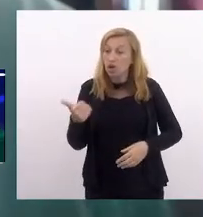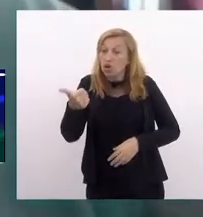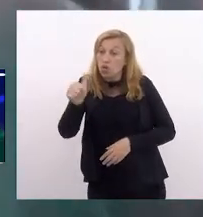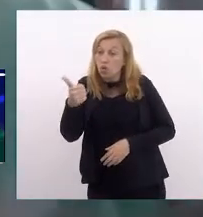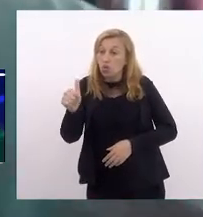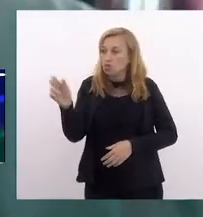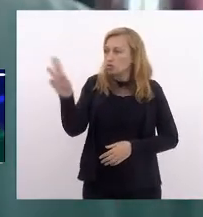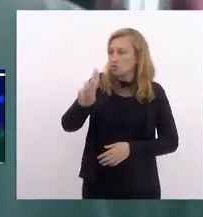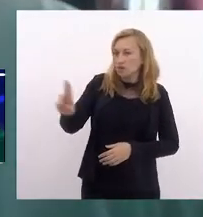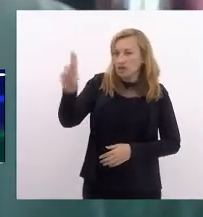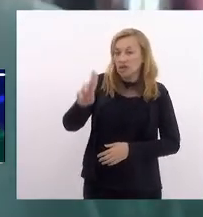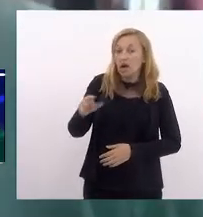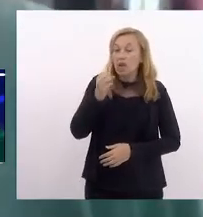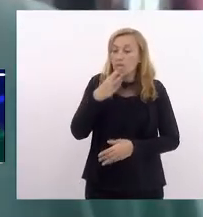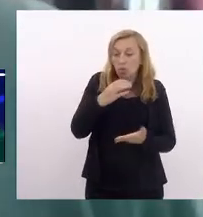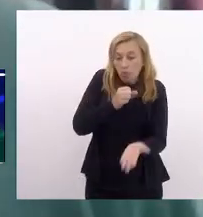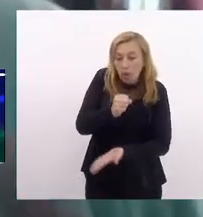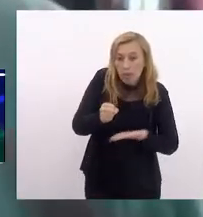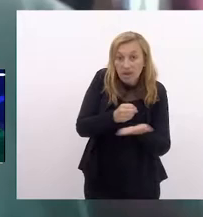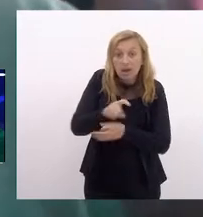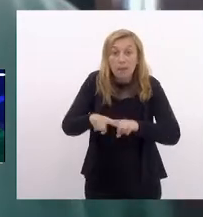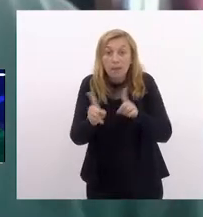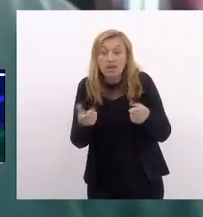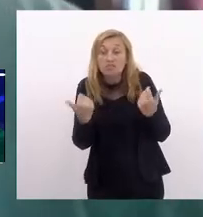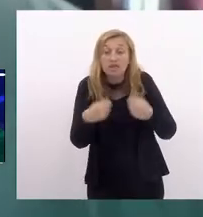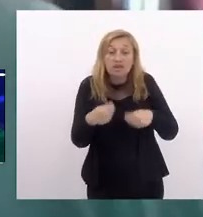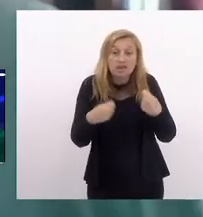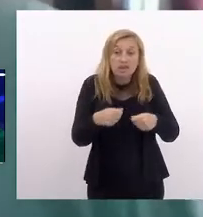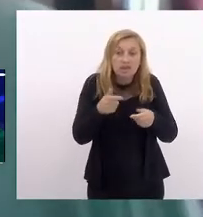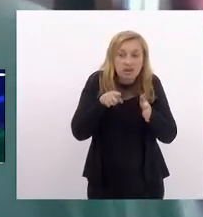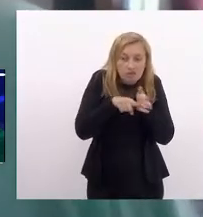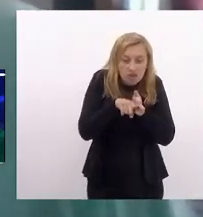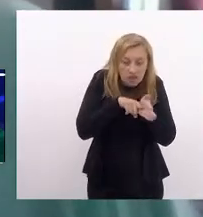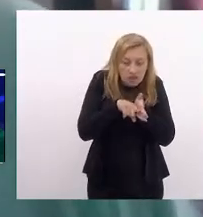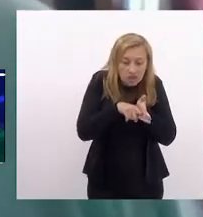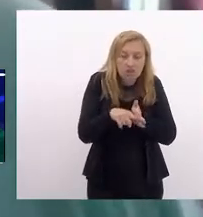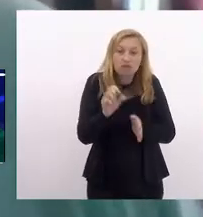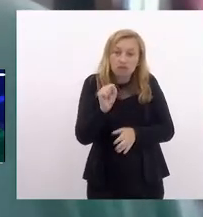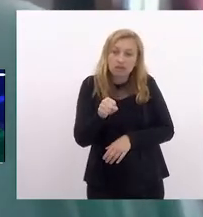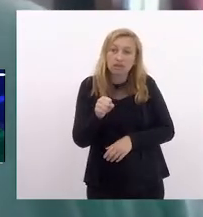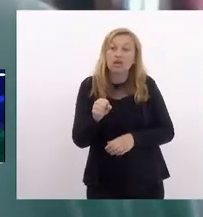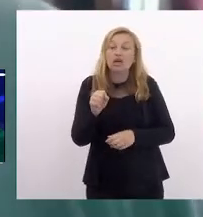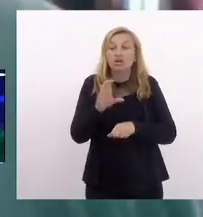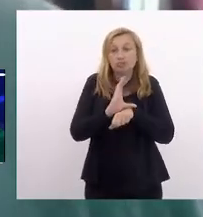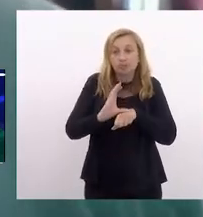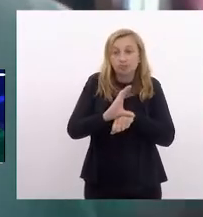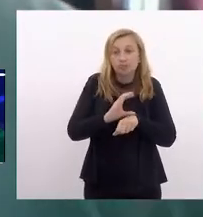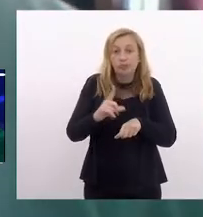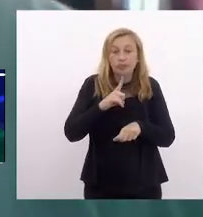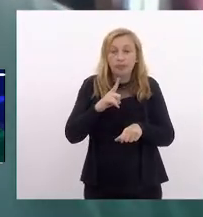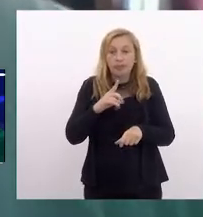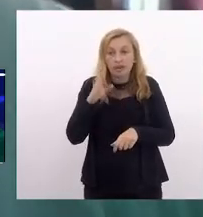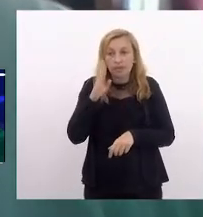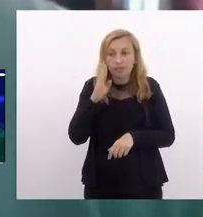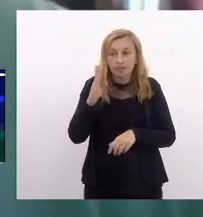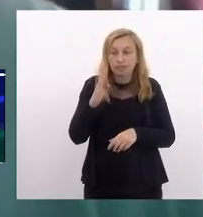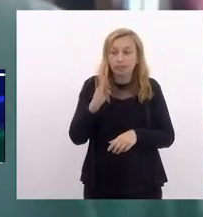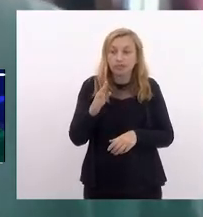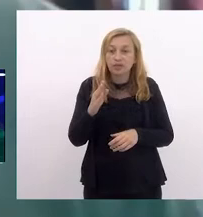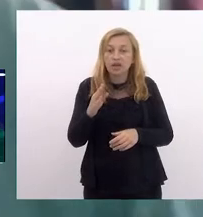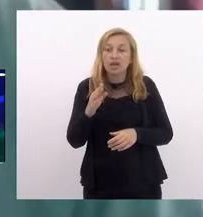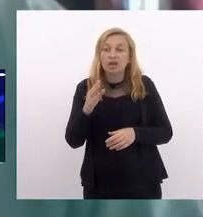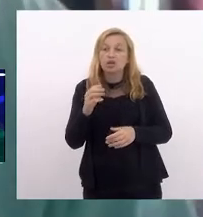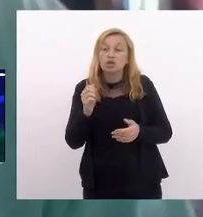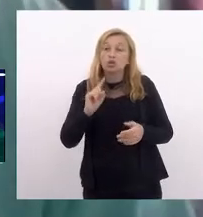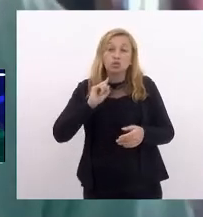isso é bom como uma base mas tem que ter fiscalização a constituição pelo princípio poluidor-pagador